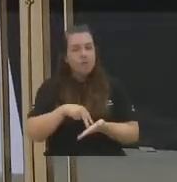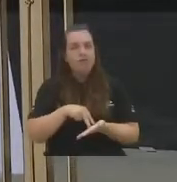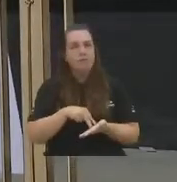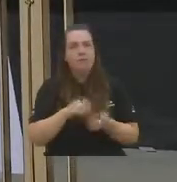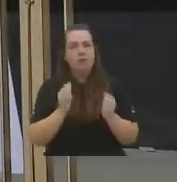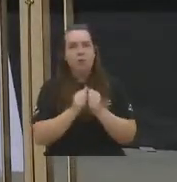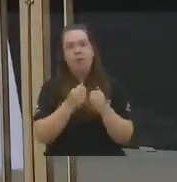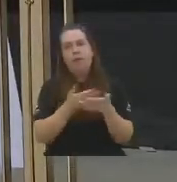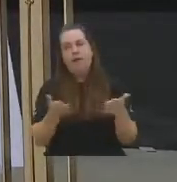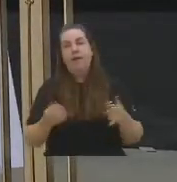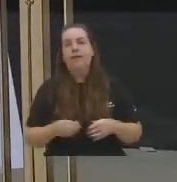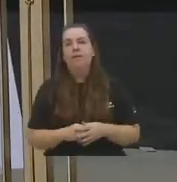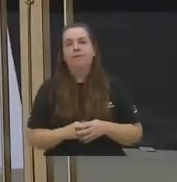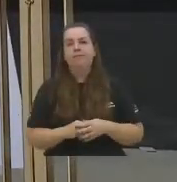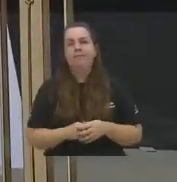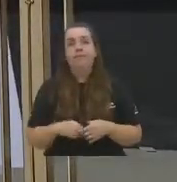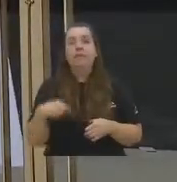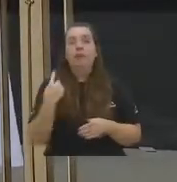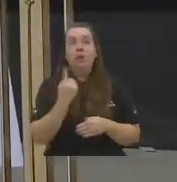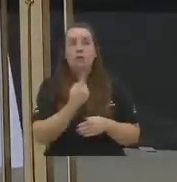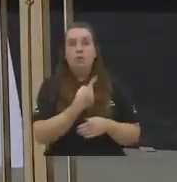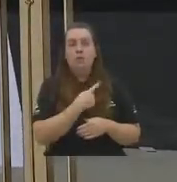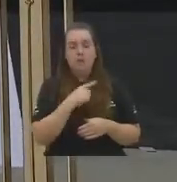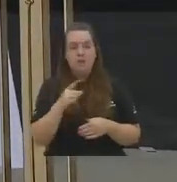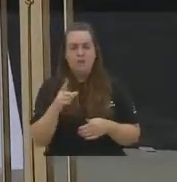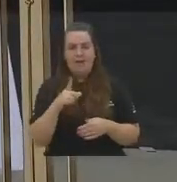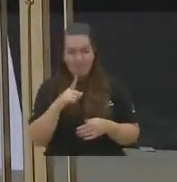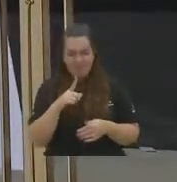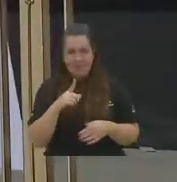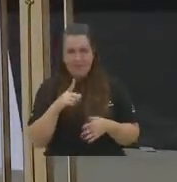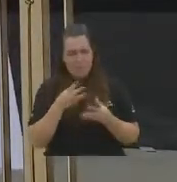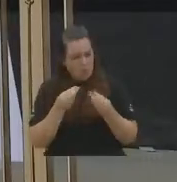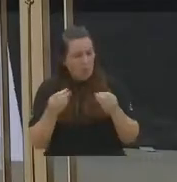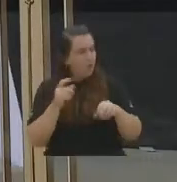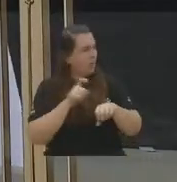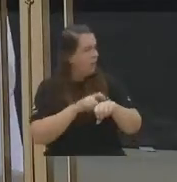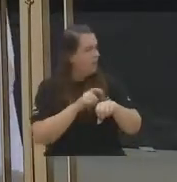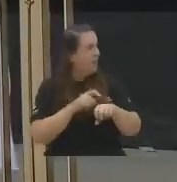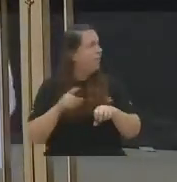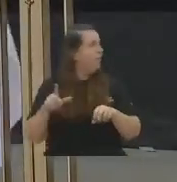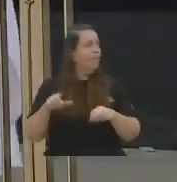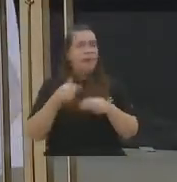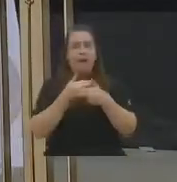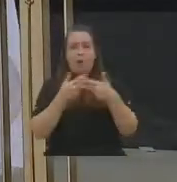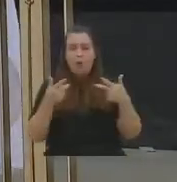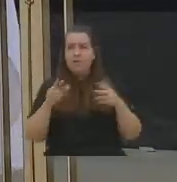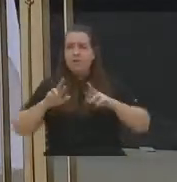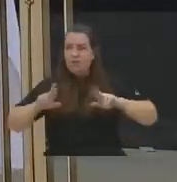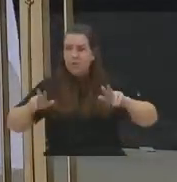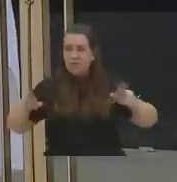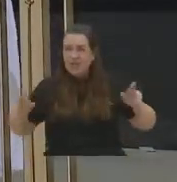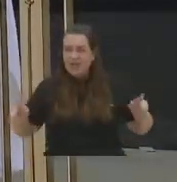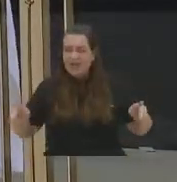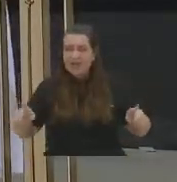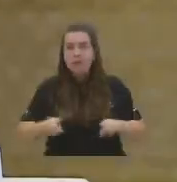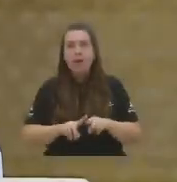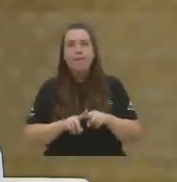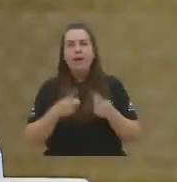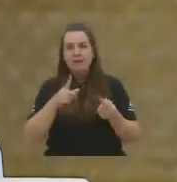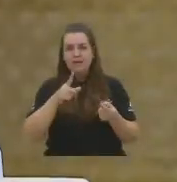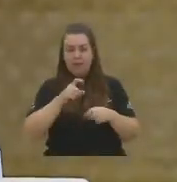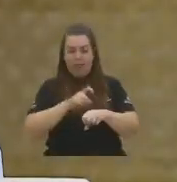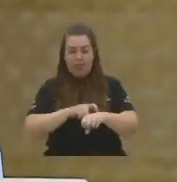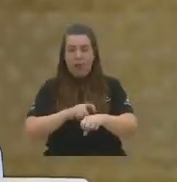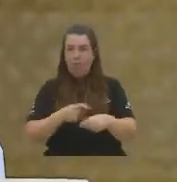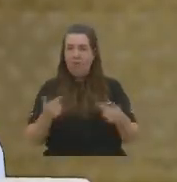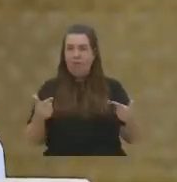Gente, dedicamos tanto tempo para outras coisas que não temos tempo